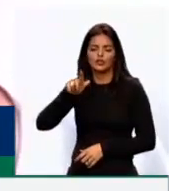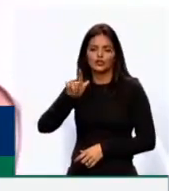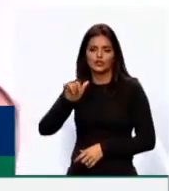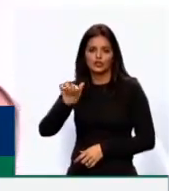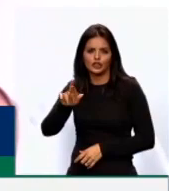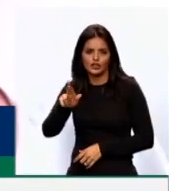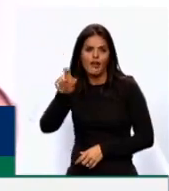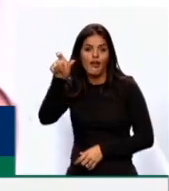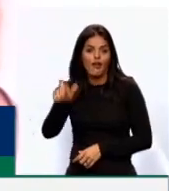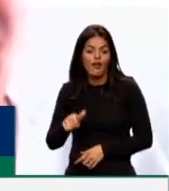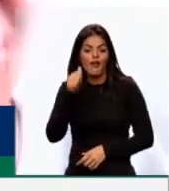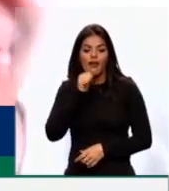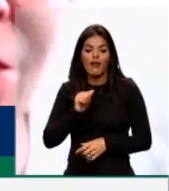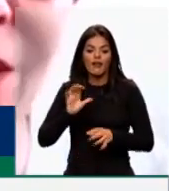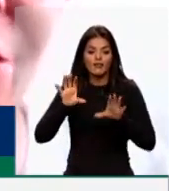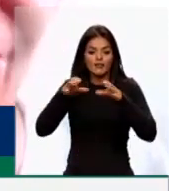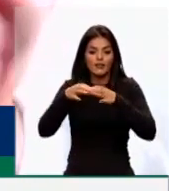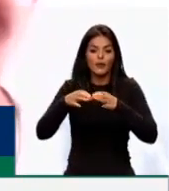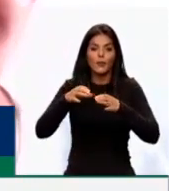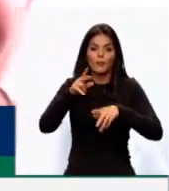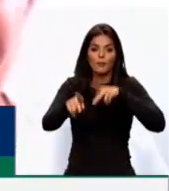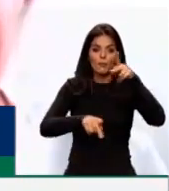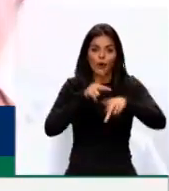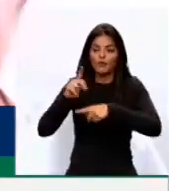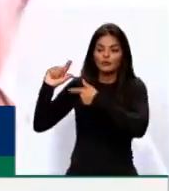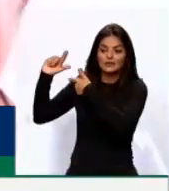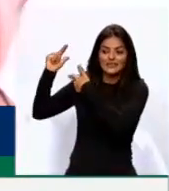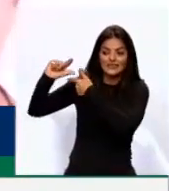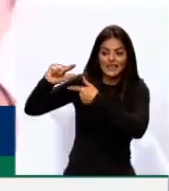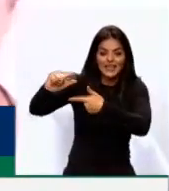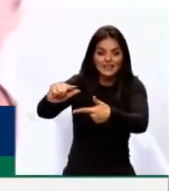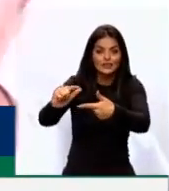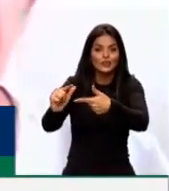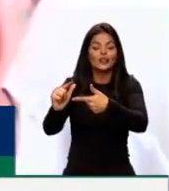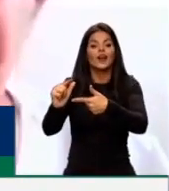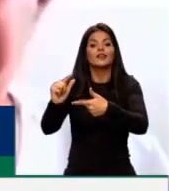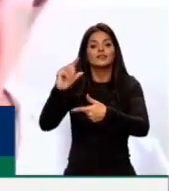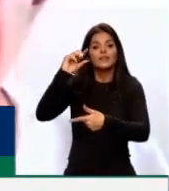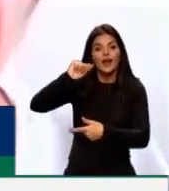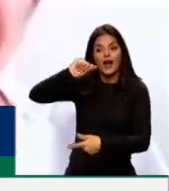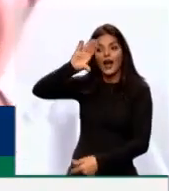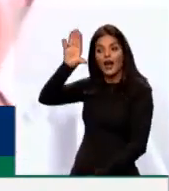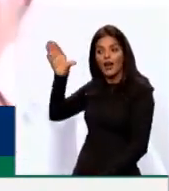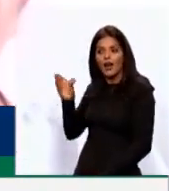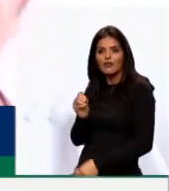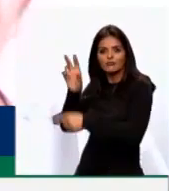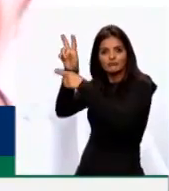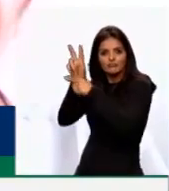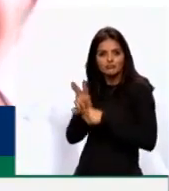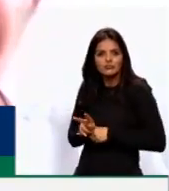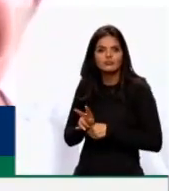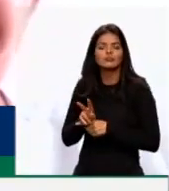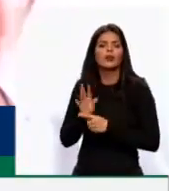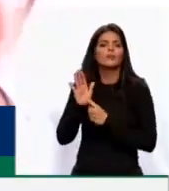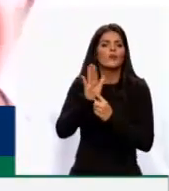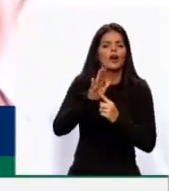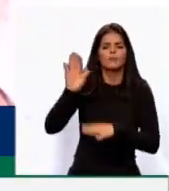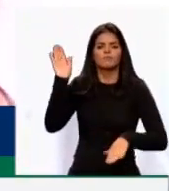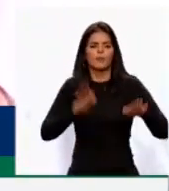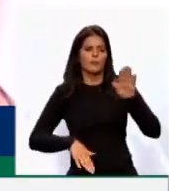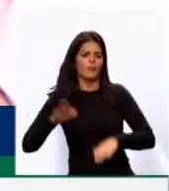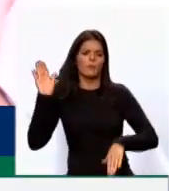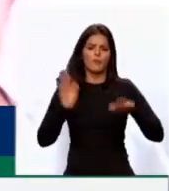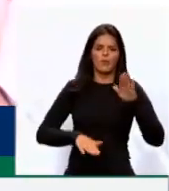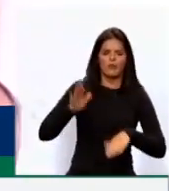de defesa dos povos tradicionais de matriz africana, e que mostra que eles nunca conseguirão calar os tambores nem